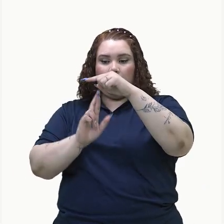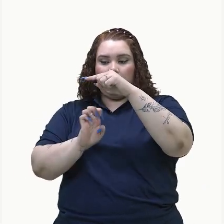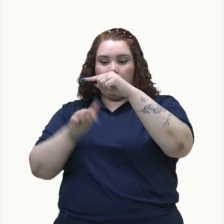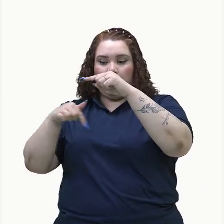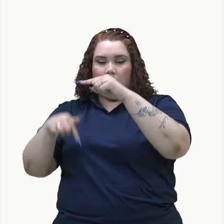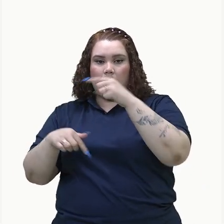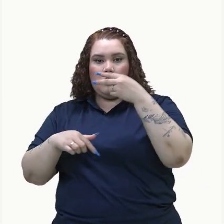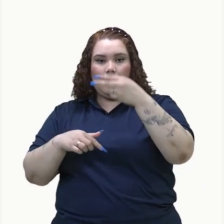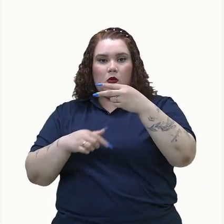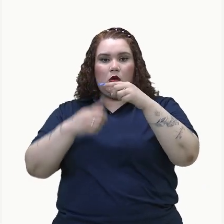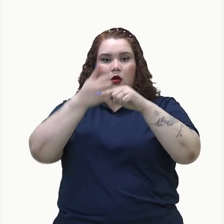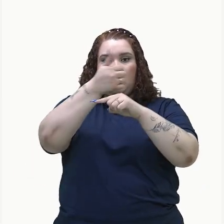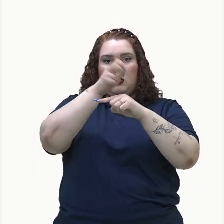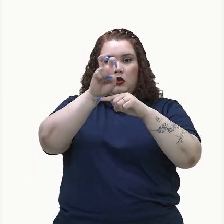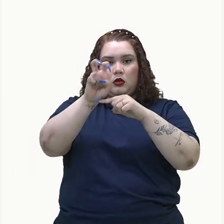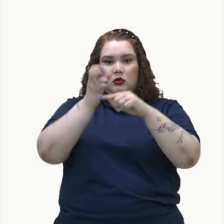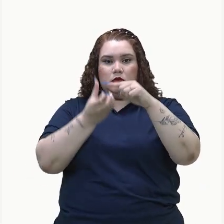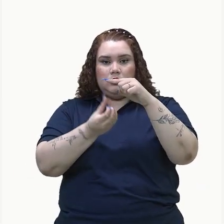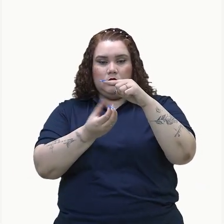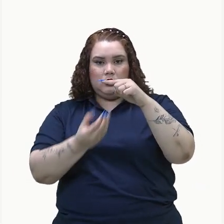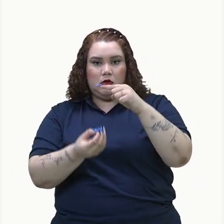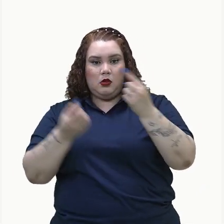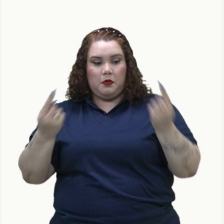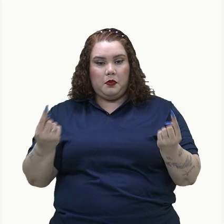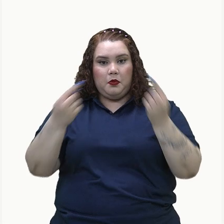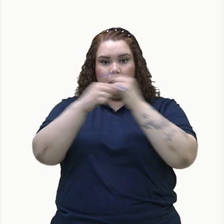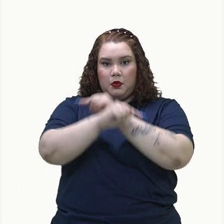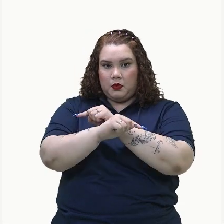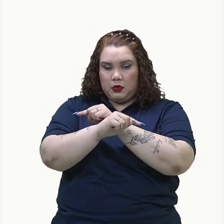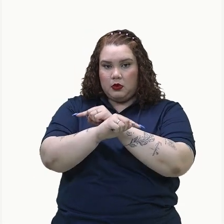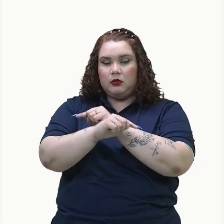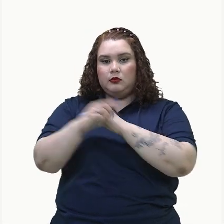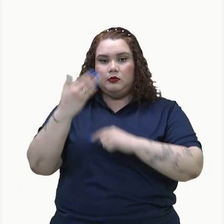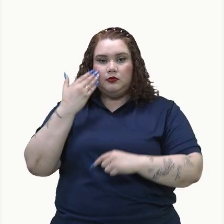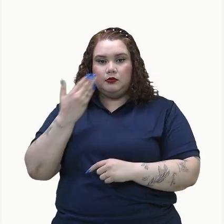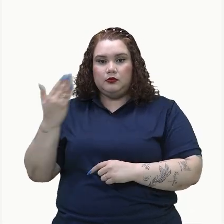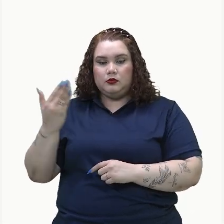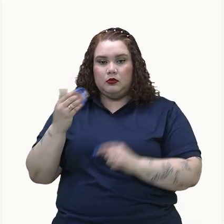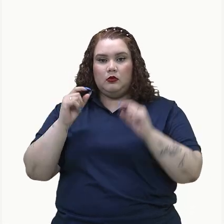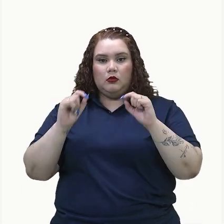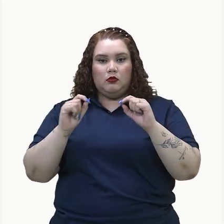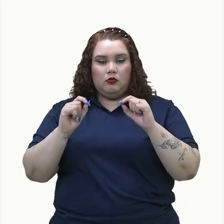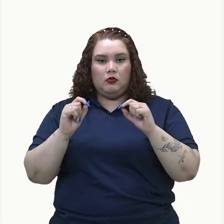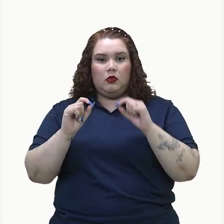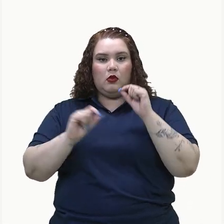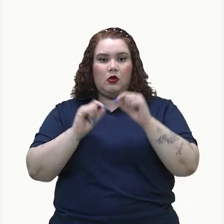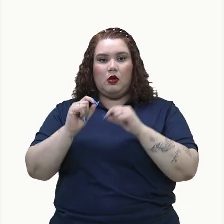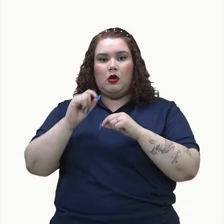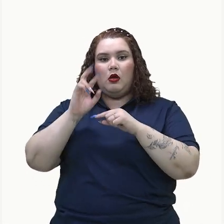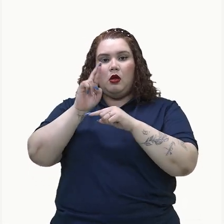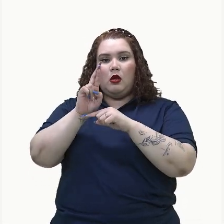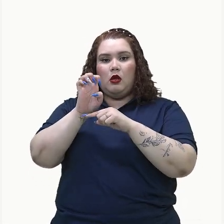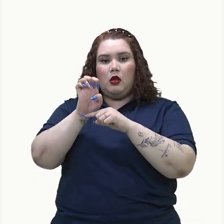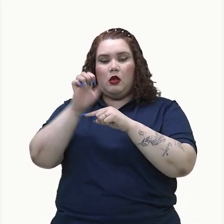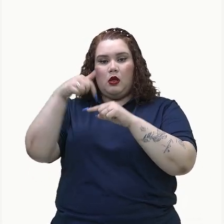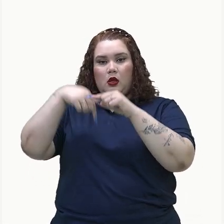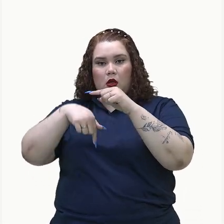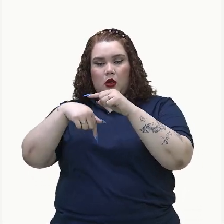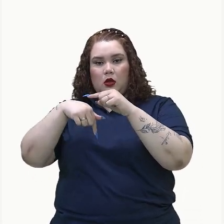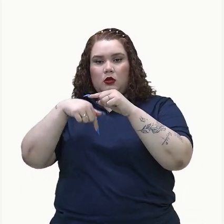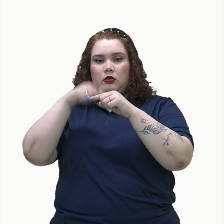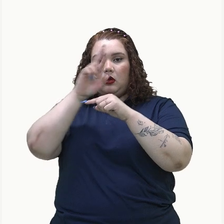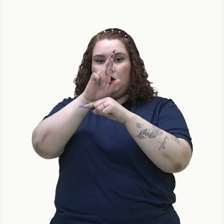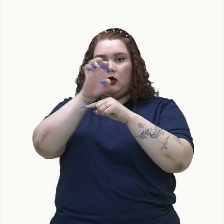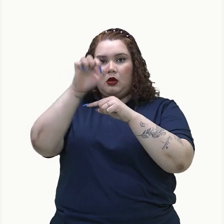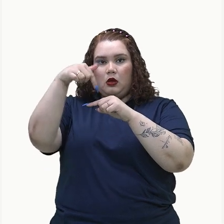sobre 60. Aí eu inverto aqui o primeiro membro, olha, está 1 sobre RQ, eu coloco RQ sobre 1, e inverto também o segundo